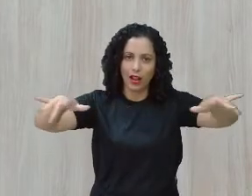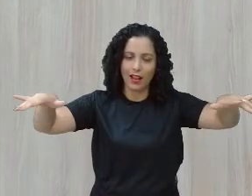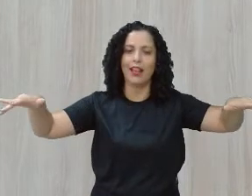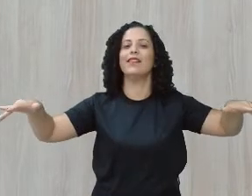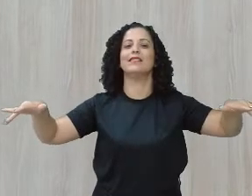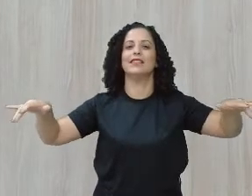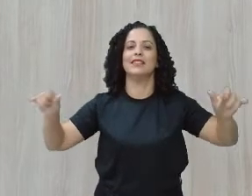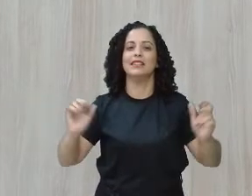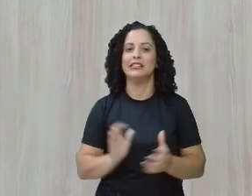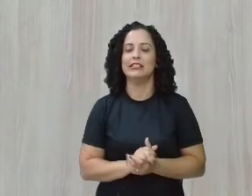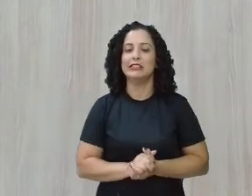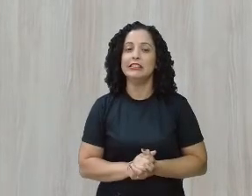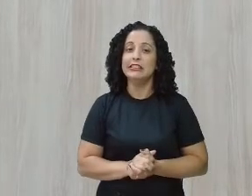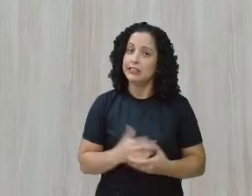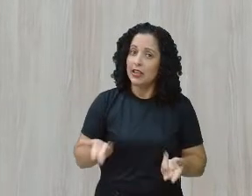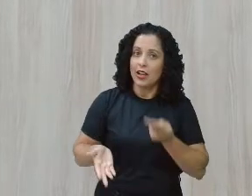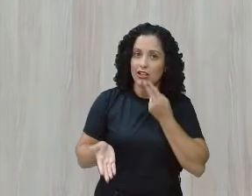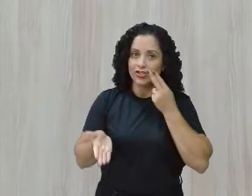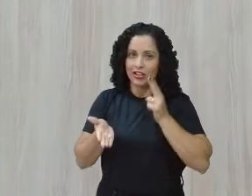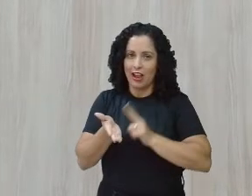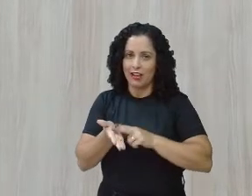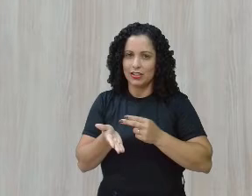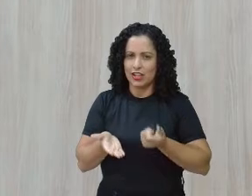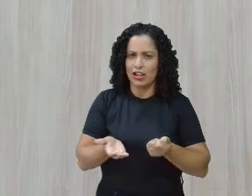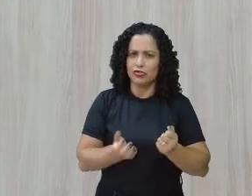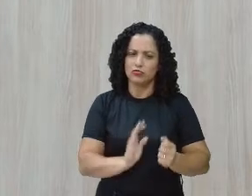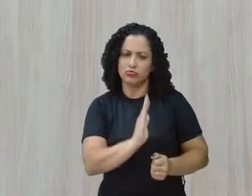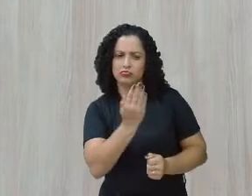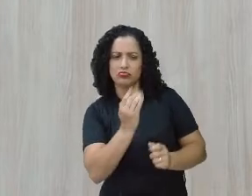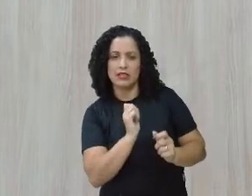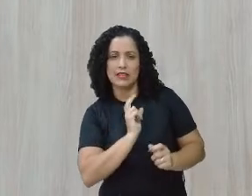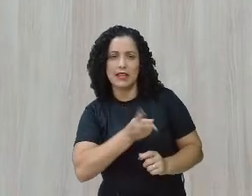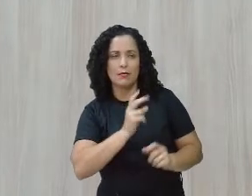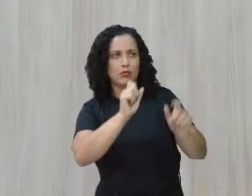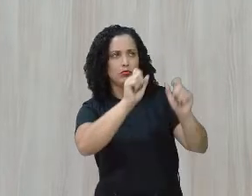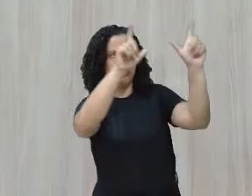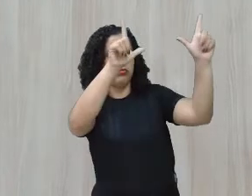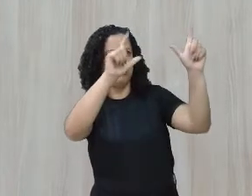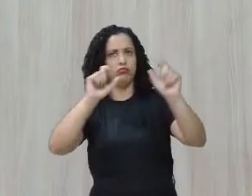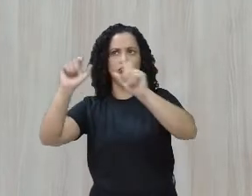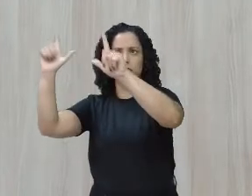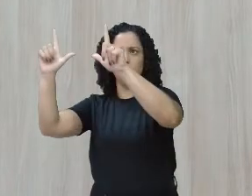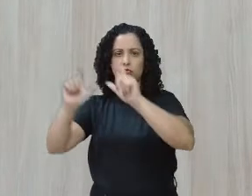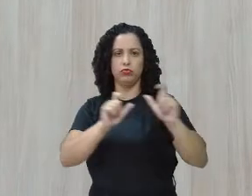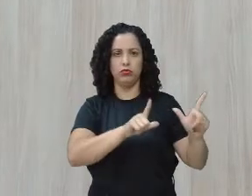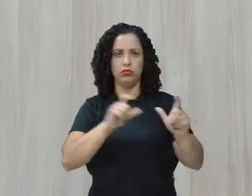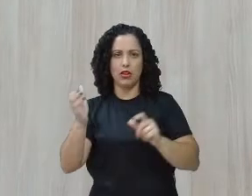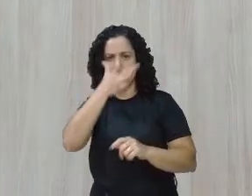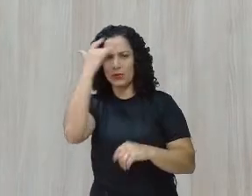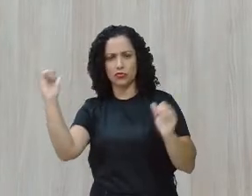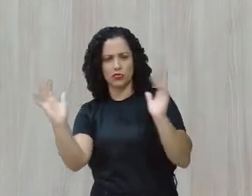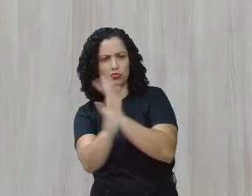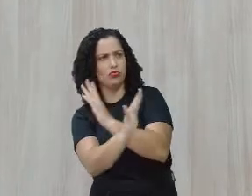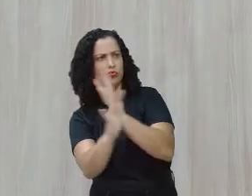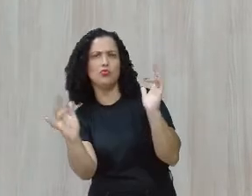unitária, né? Então, elas ficavam aí expostas nas praças e aí todo mundo que conseguisse ler poderia ter acesso a